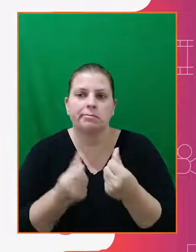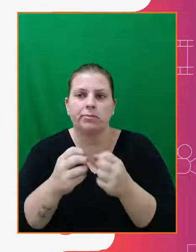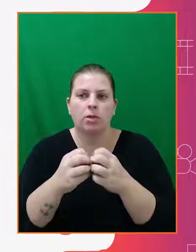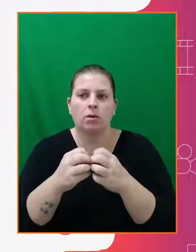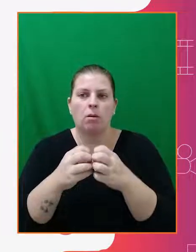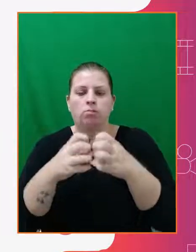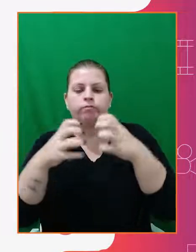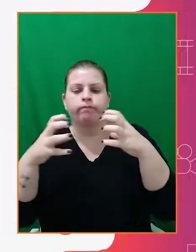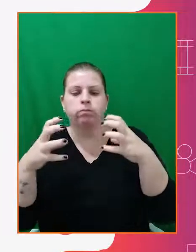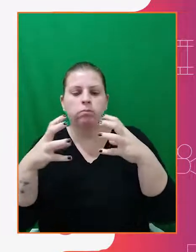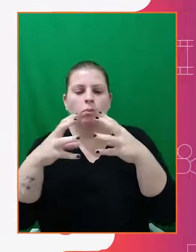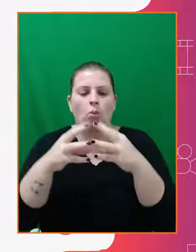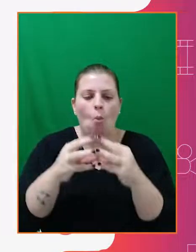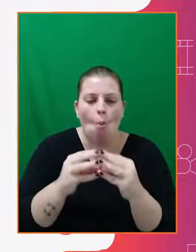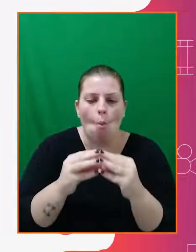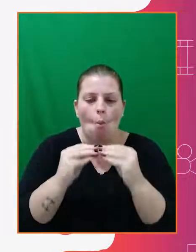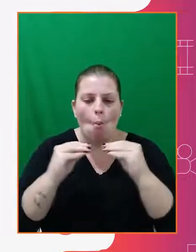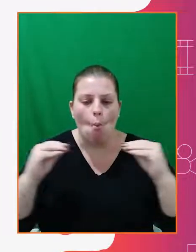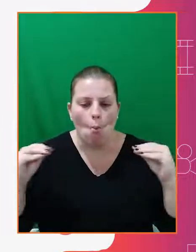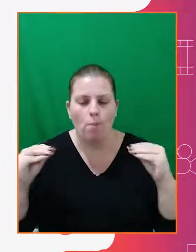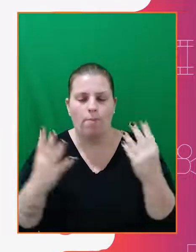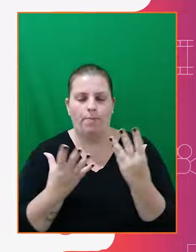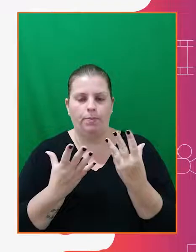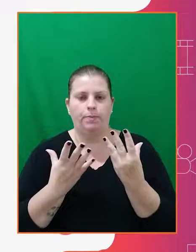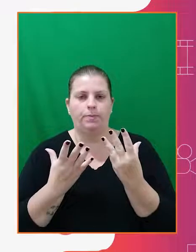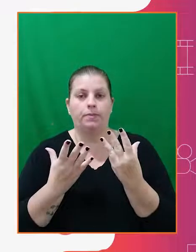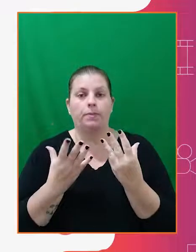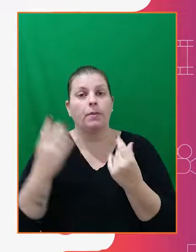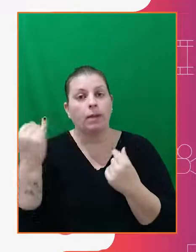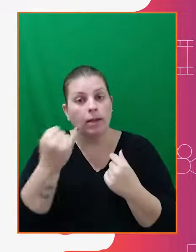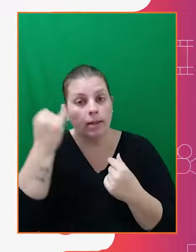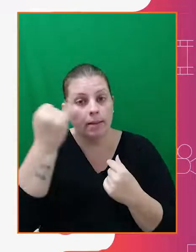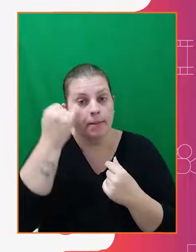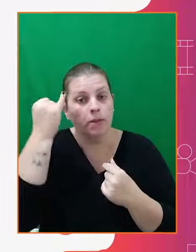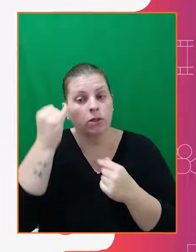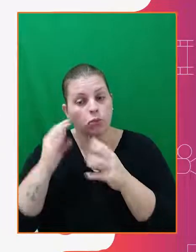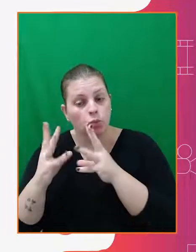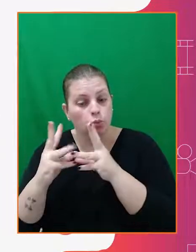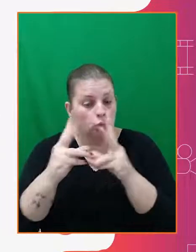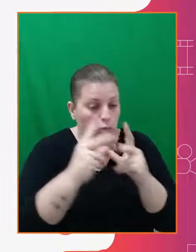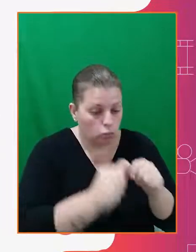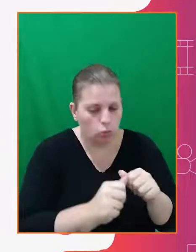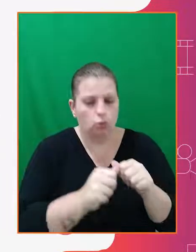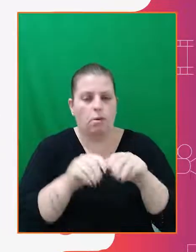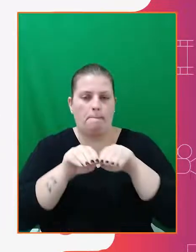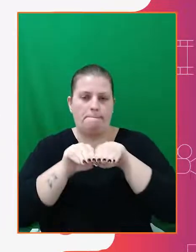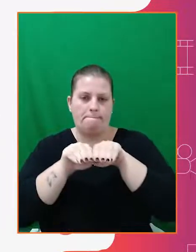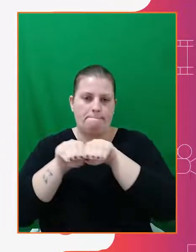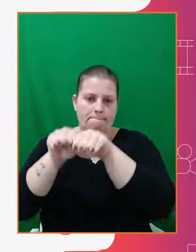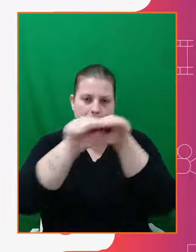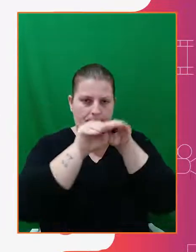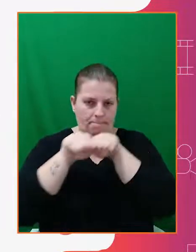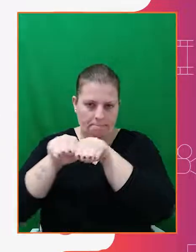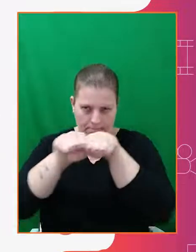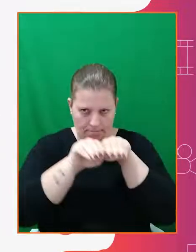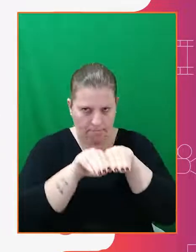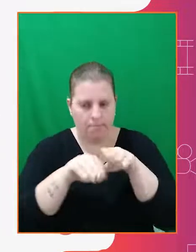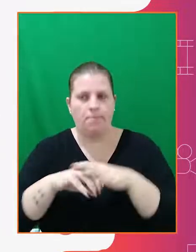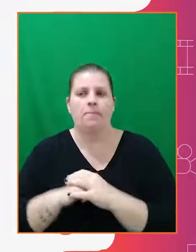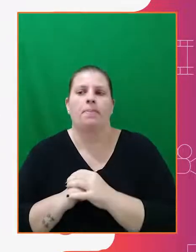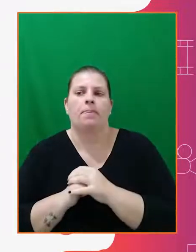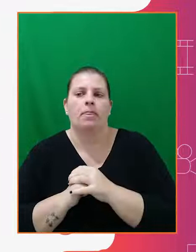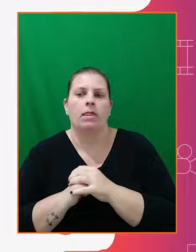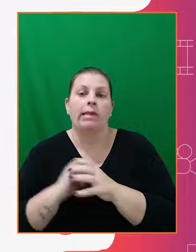volume. Mas é importante que todo o trabalho siga o mesmo padrão. Por último, se você está trabalhando uma textura